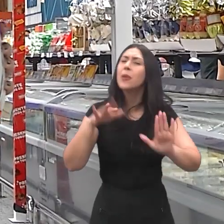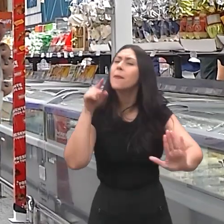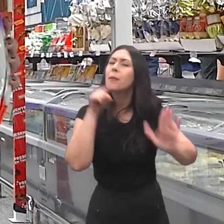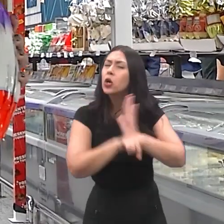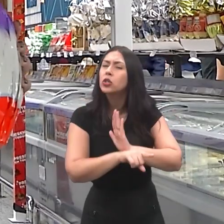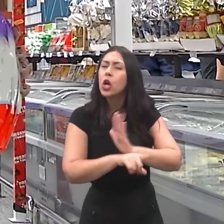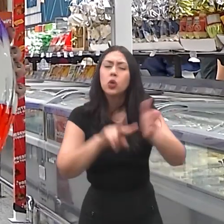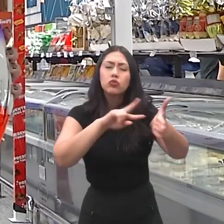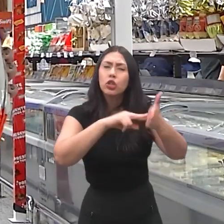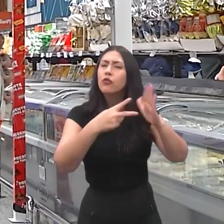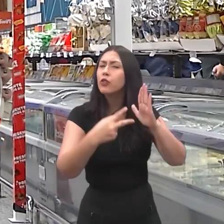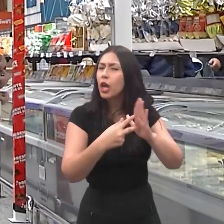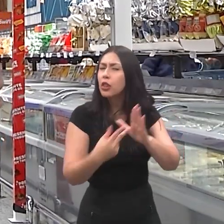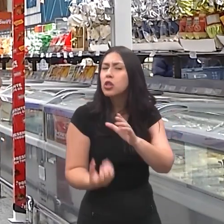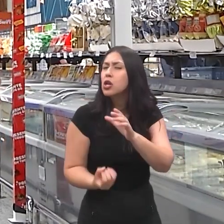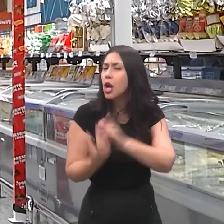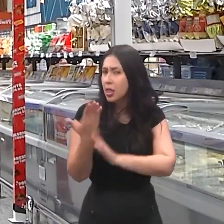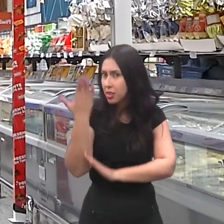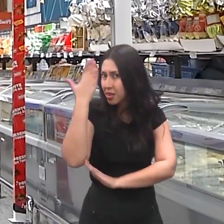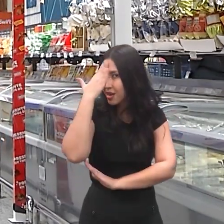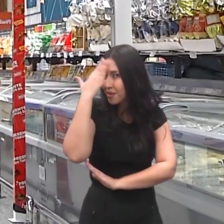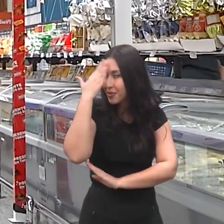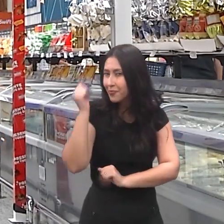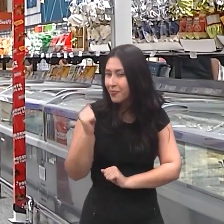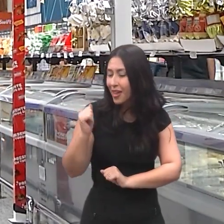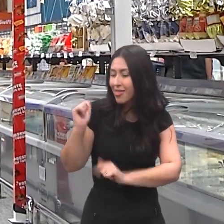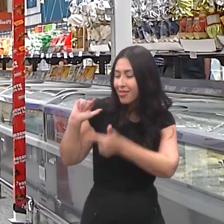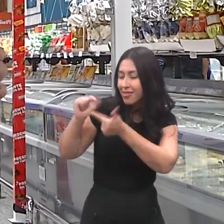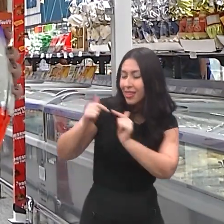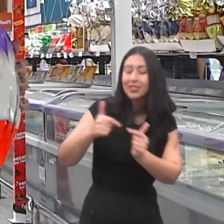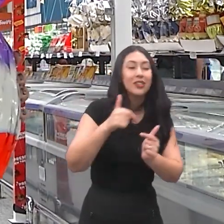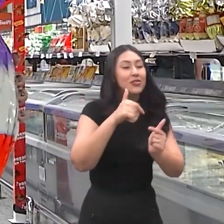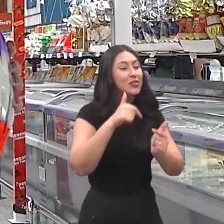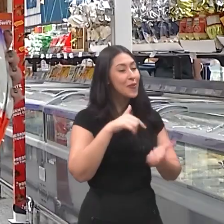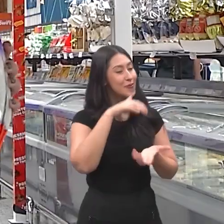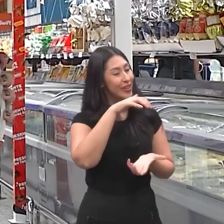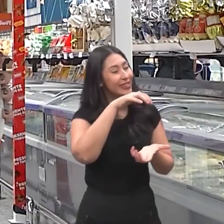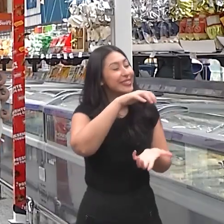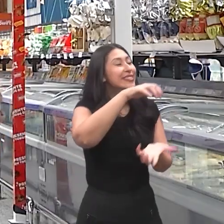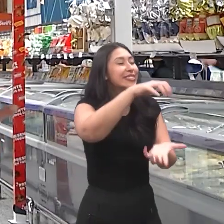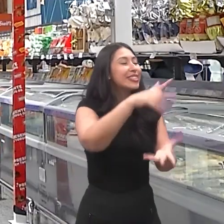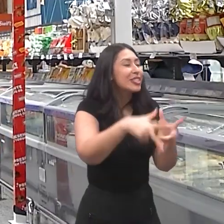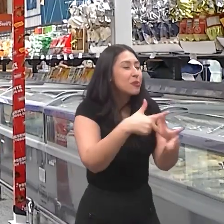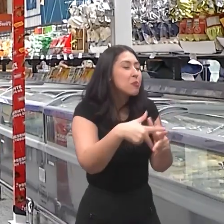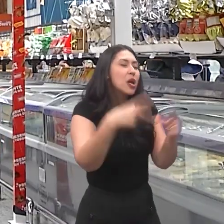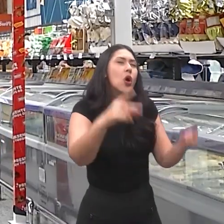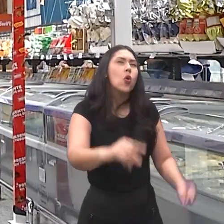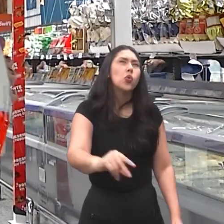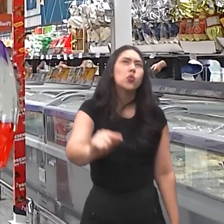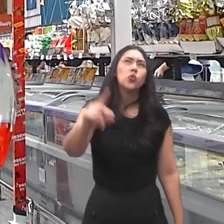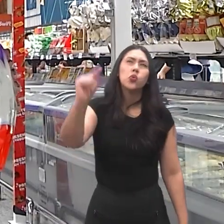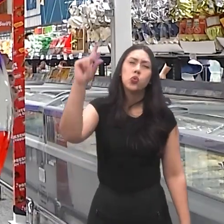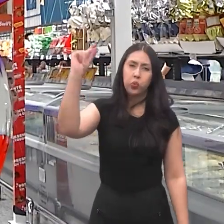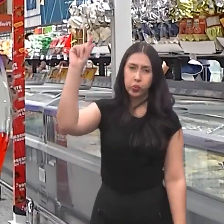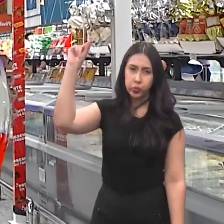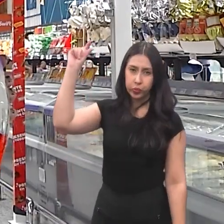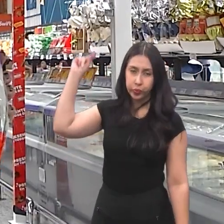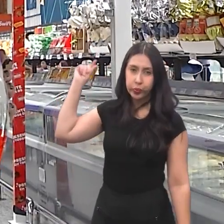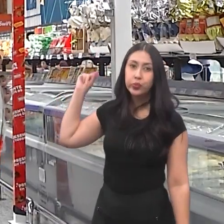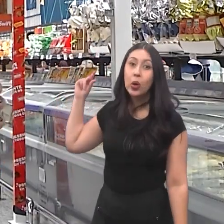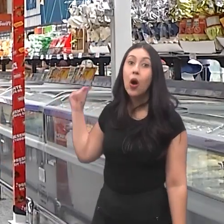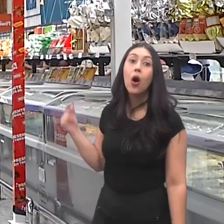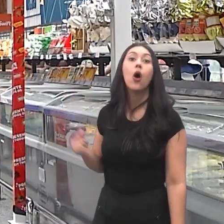você sabe qual a origem dessa delícia? A tradição de presentear as pessoas com ovos na Páscoa começou há milhares de